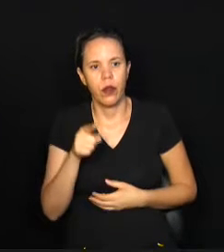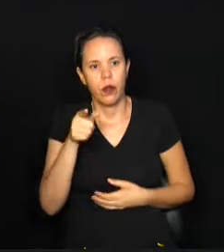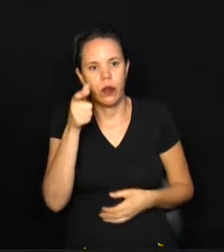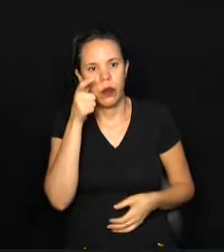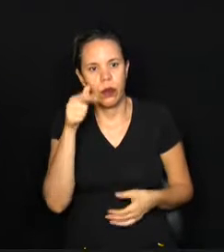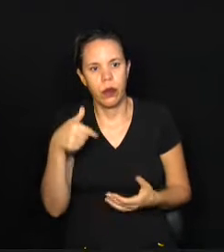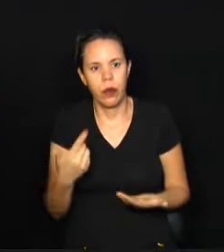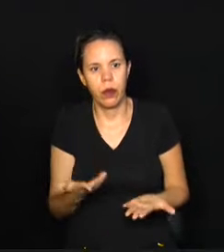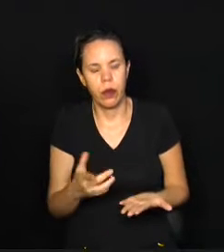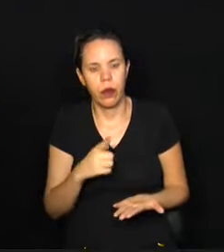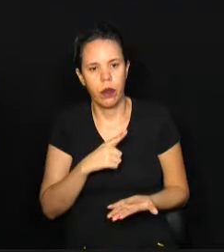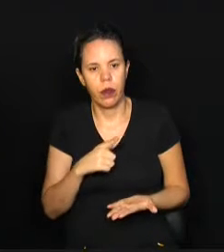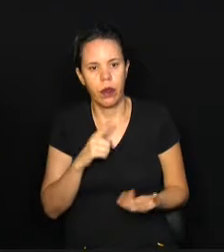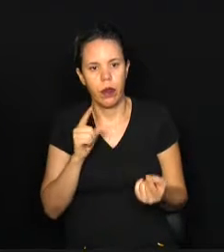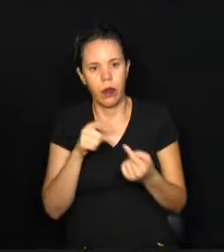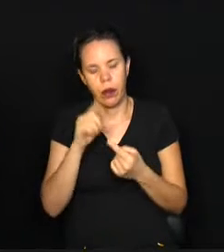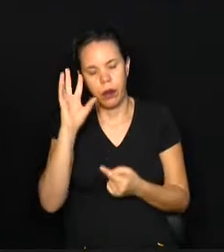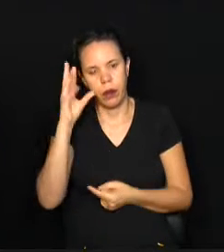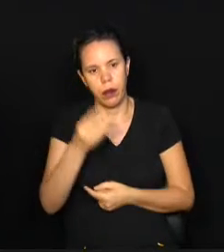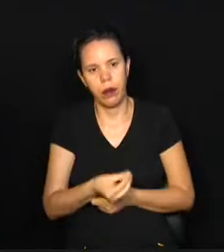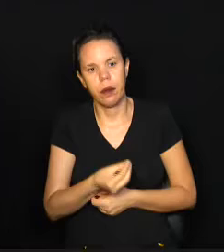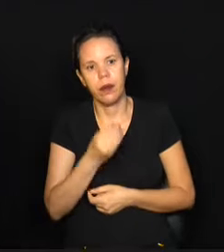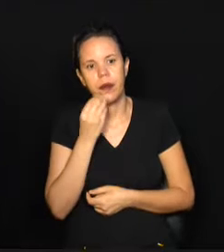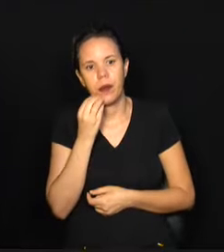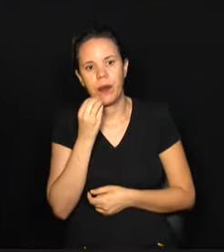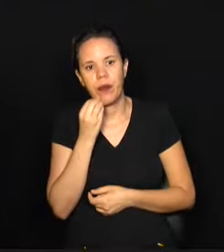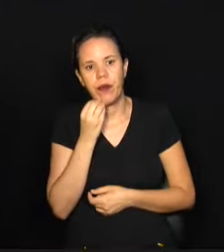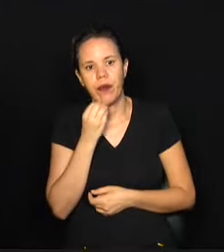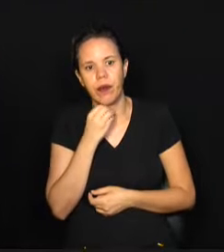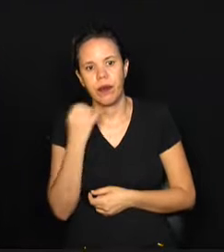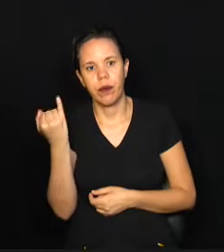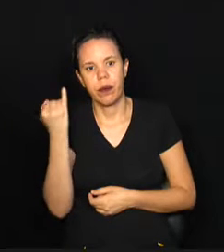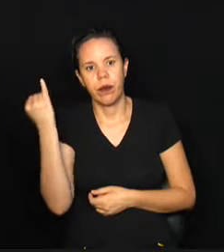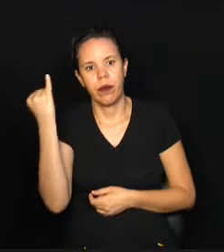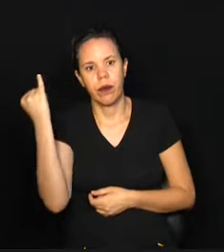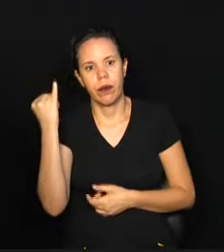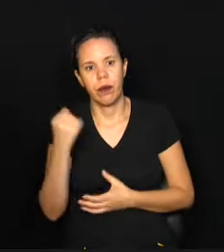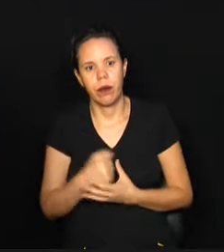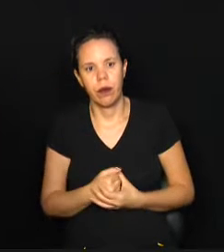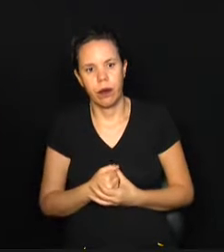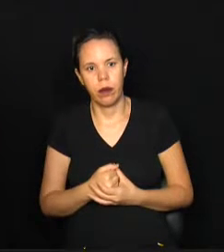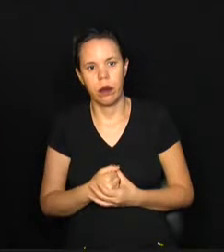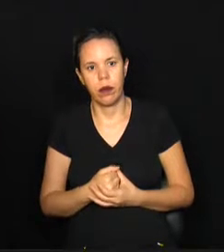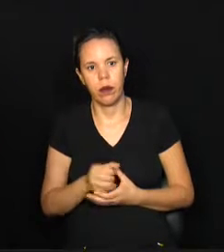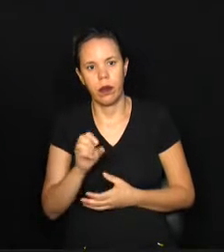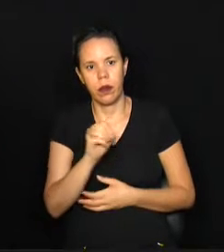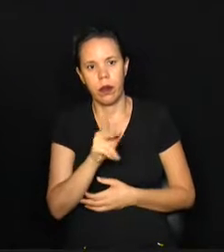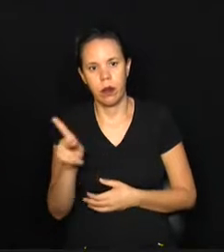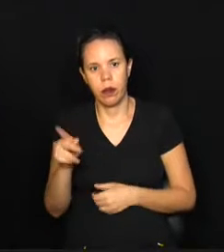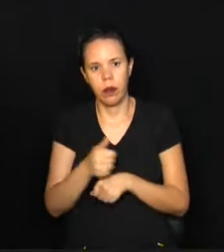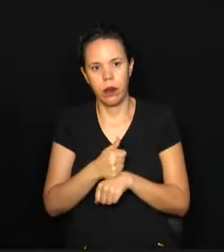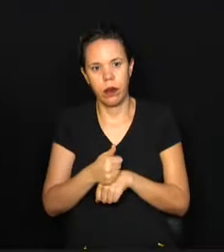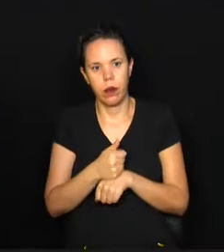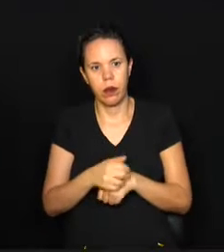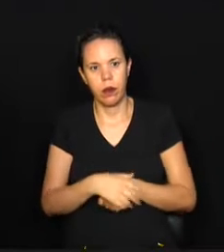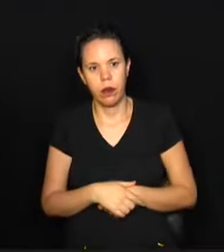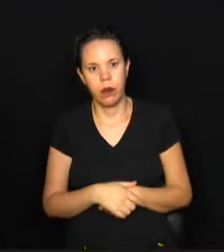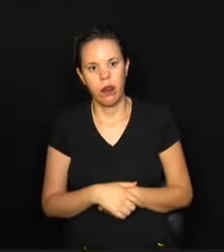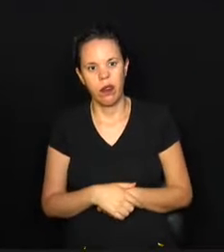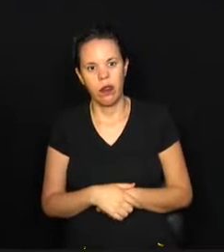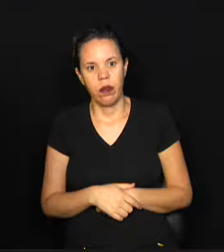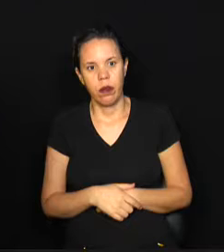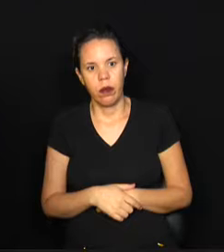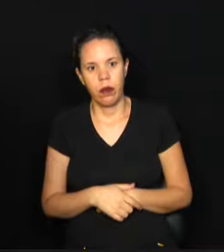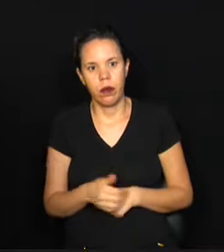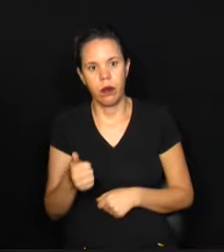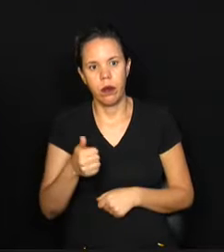vai ter essa linha de compreensão acerca da importância do optometrista, que é aquele que é a